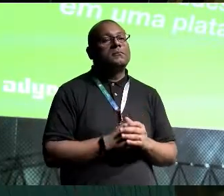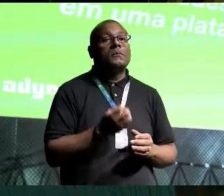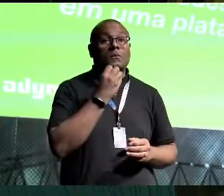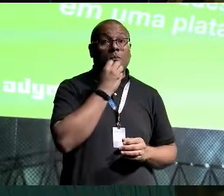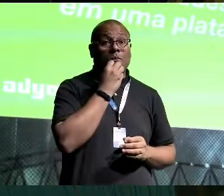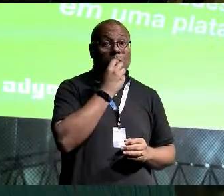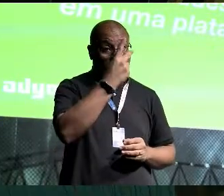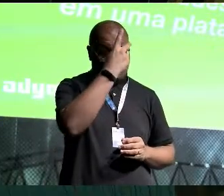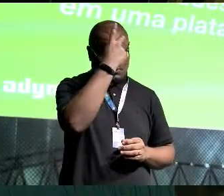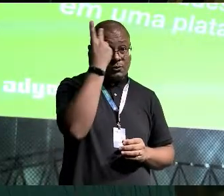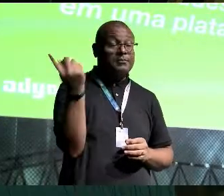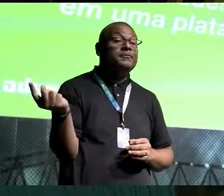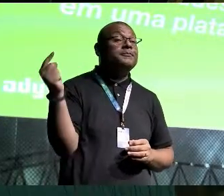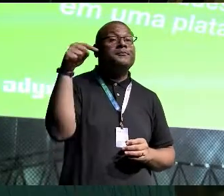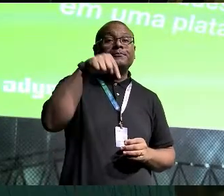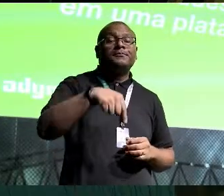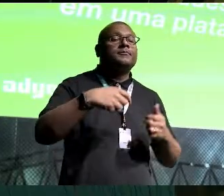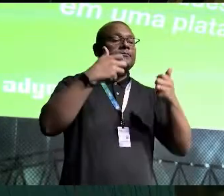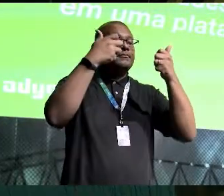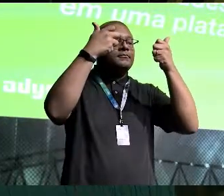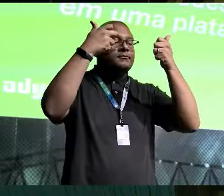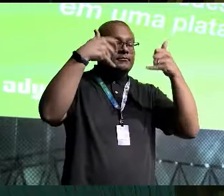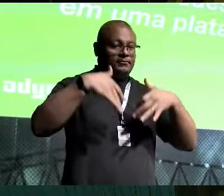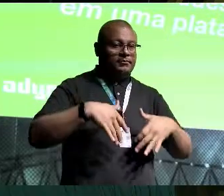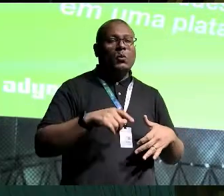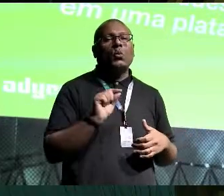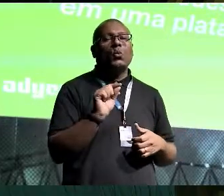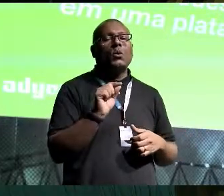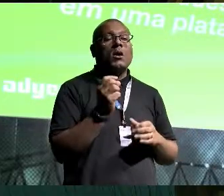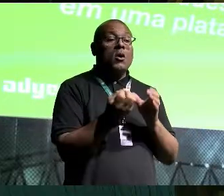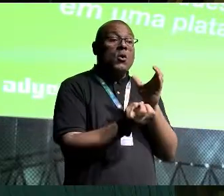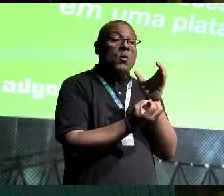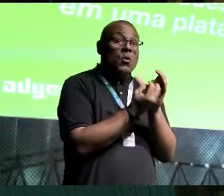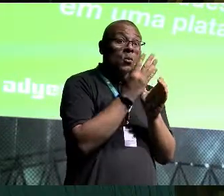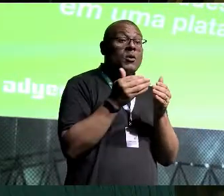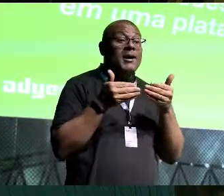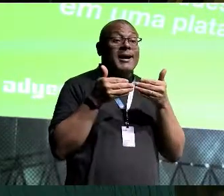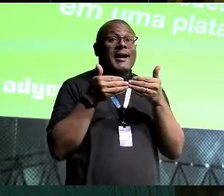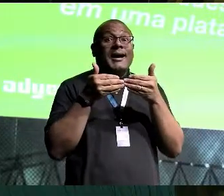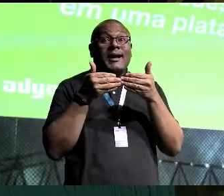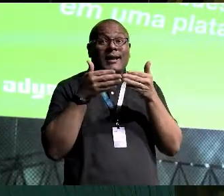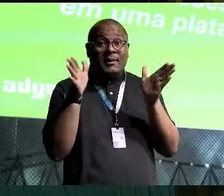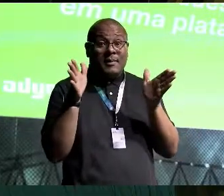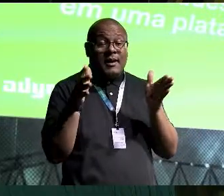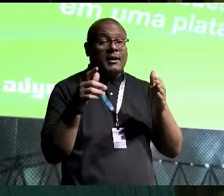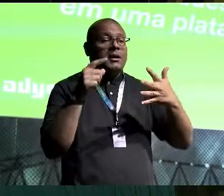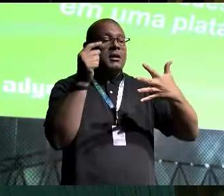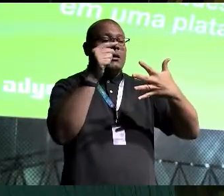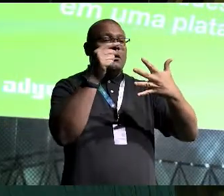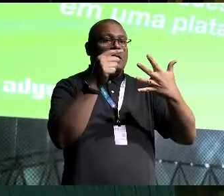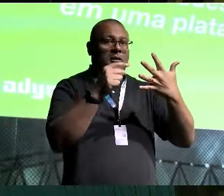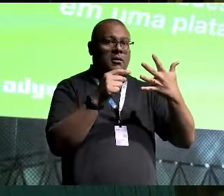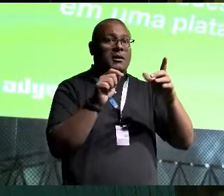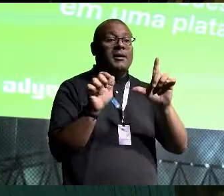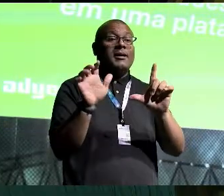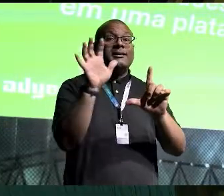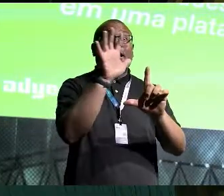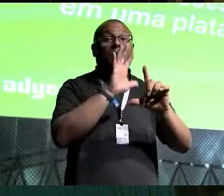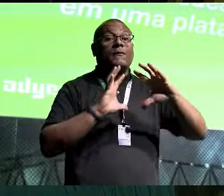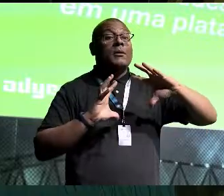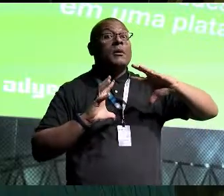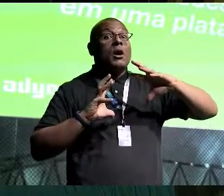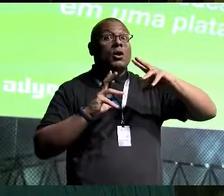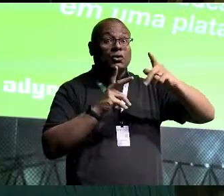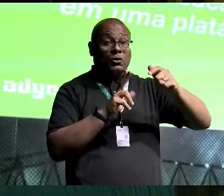Bom, galera, a gente está aqui para falar sobre como a gente libera as novas funcionalidades da nossa plataforma global